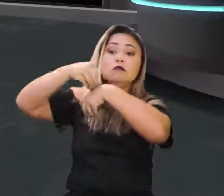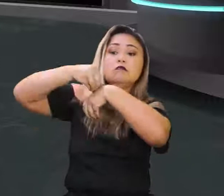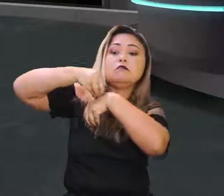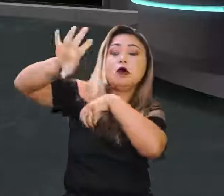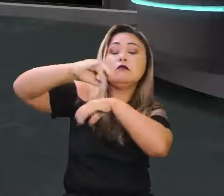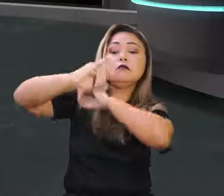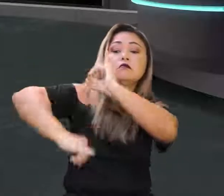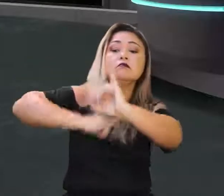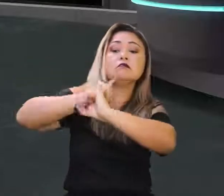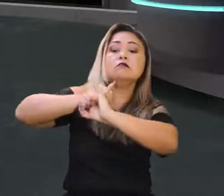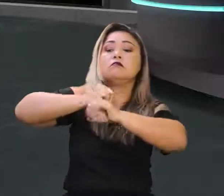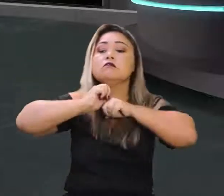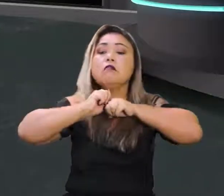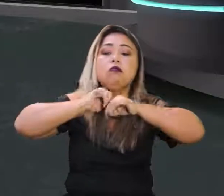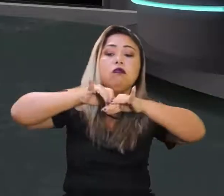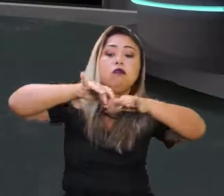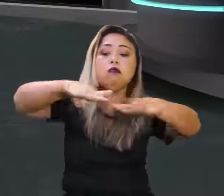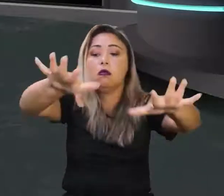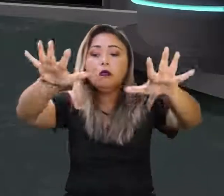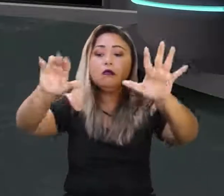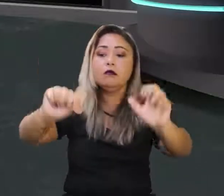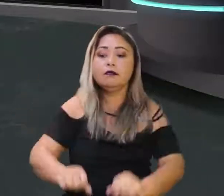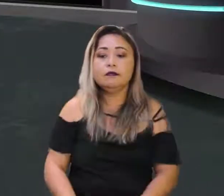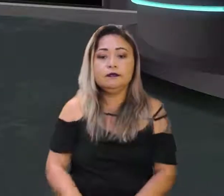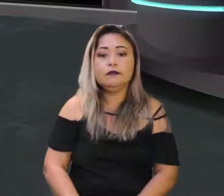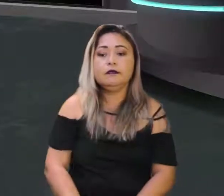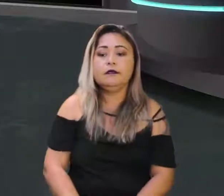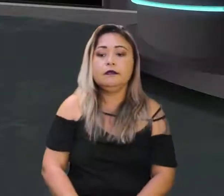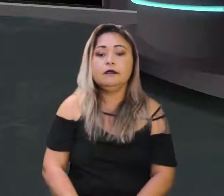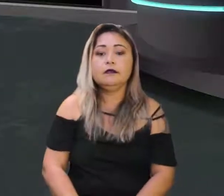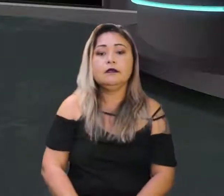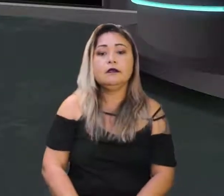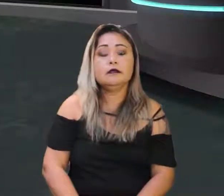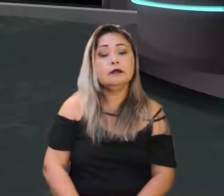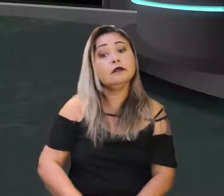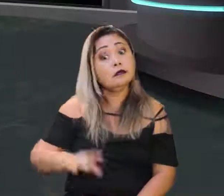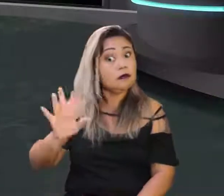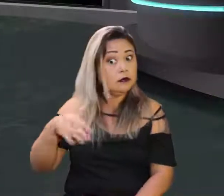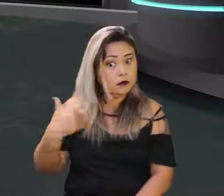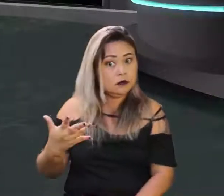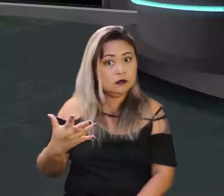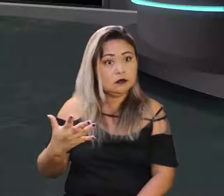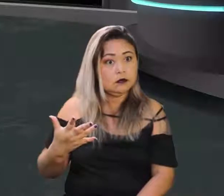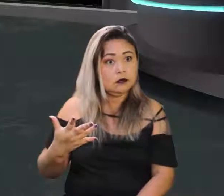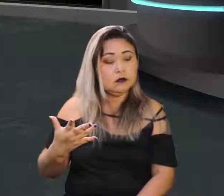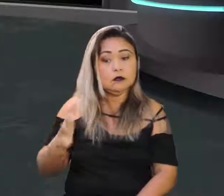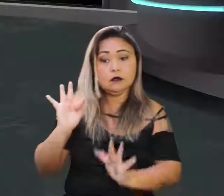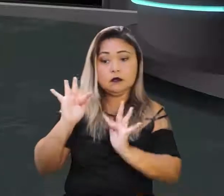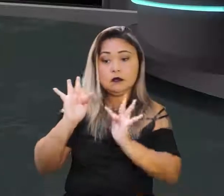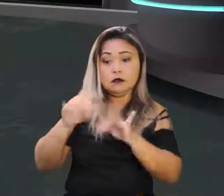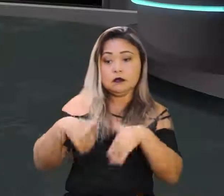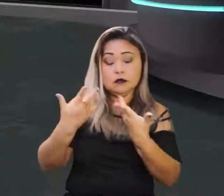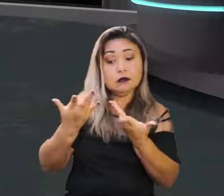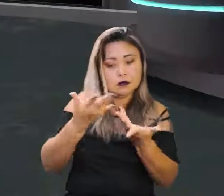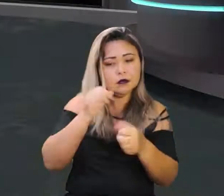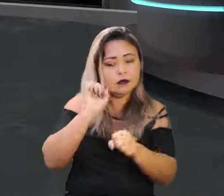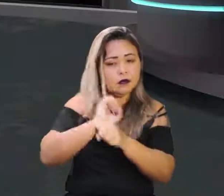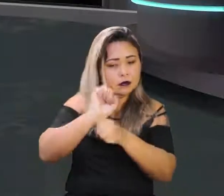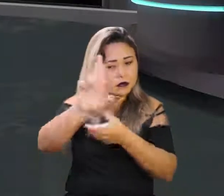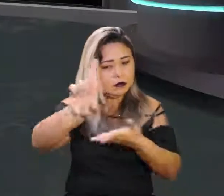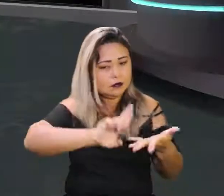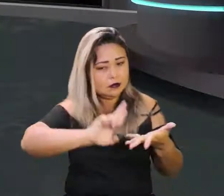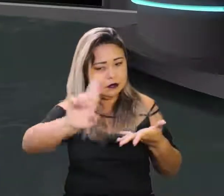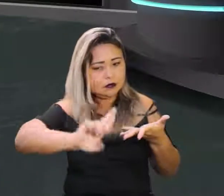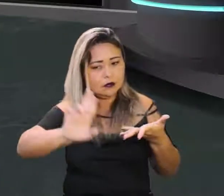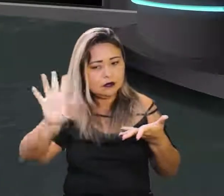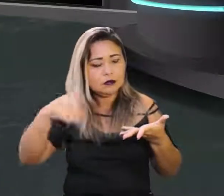para a internet, veiculadas de algum modo. Certo. Aí... Então, professor, vamos no final da aula aguardar os alunos para eles responderem